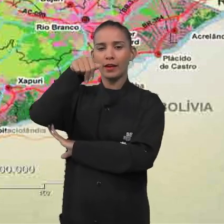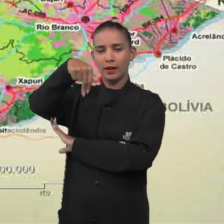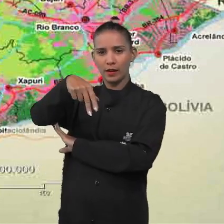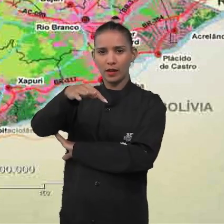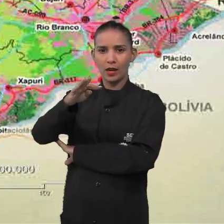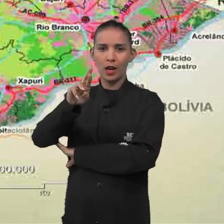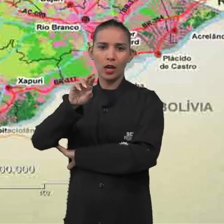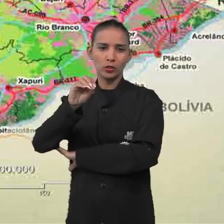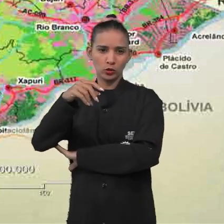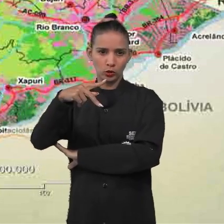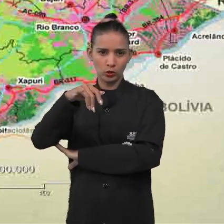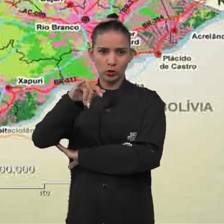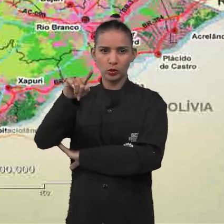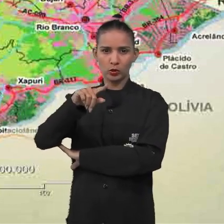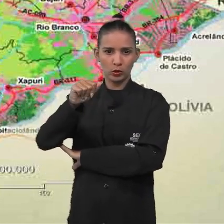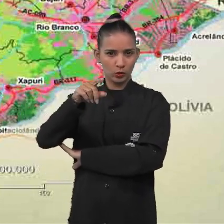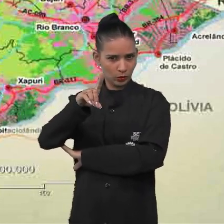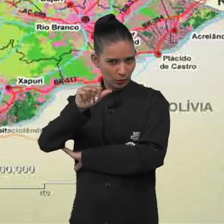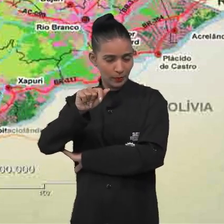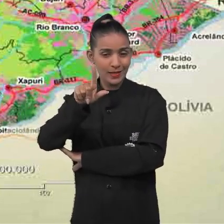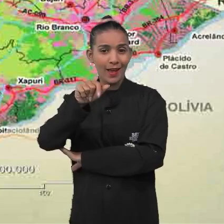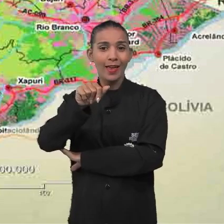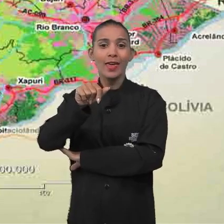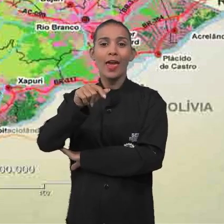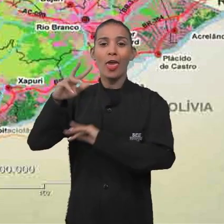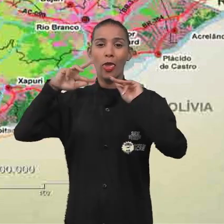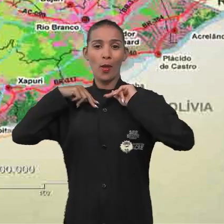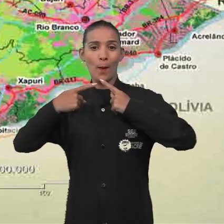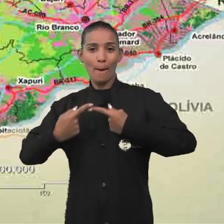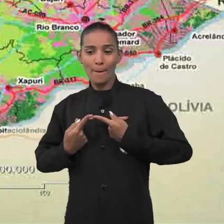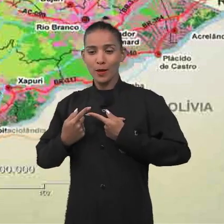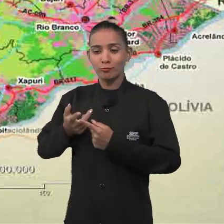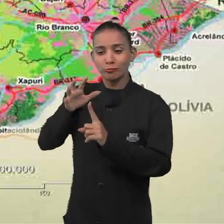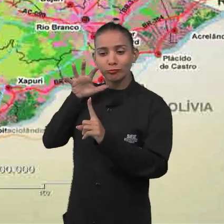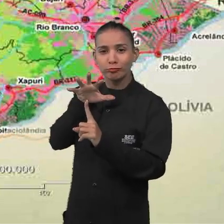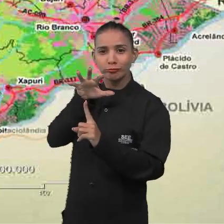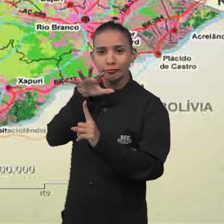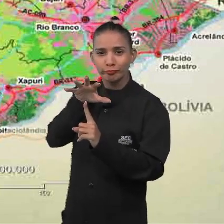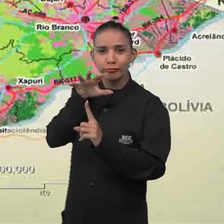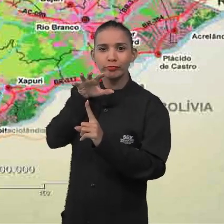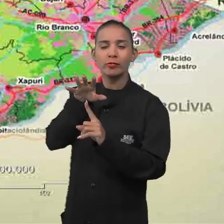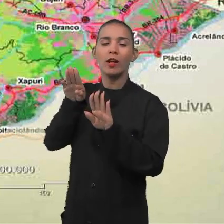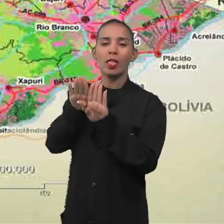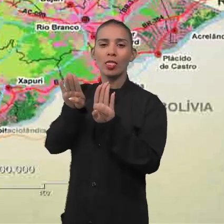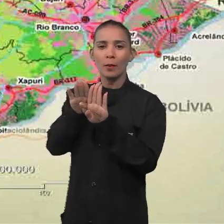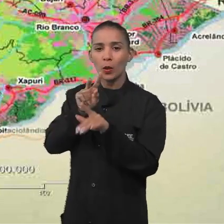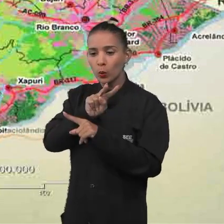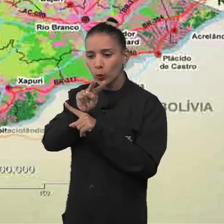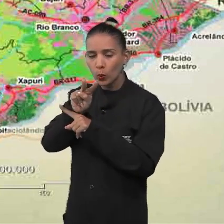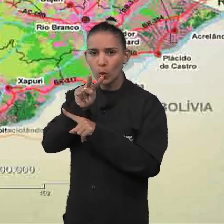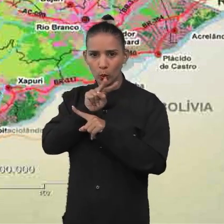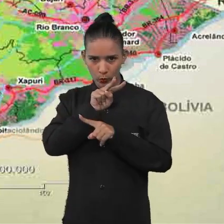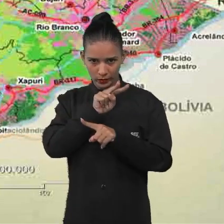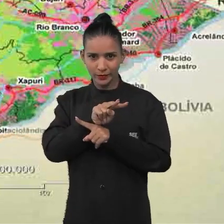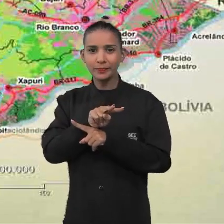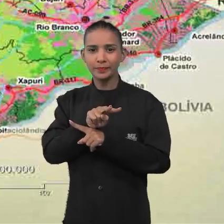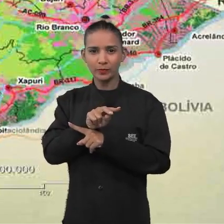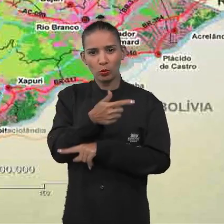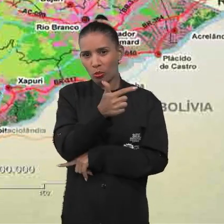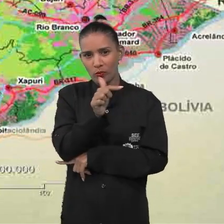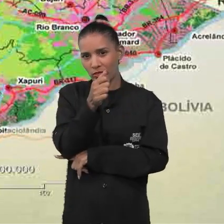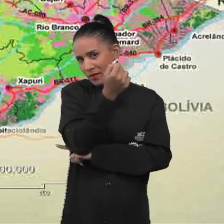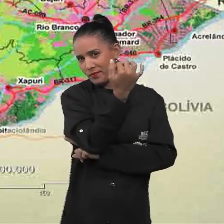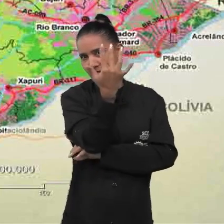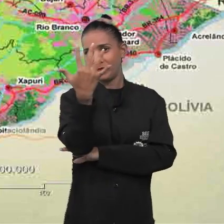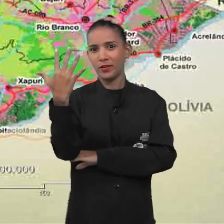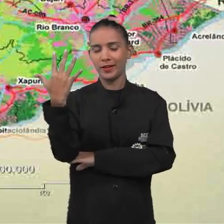são áreas aí que não tem mais área de concentração de floresta. Vamos pegar aqui, pessoal, essa área mais escura no mapa,